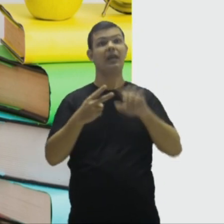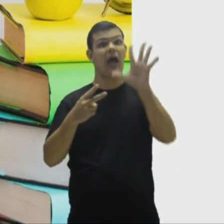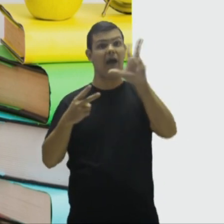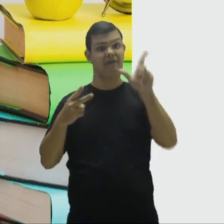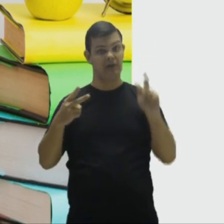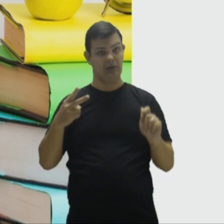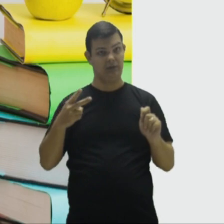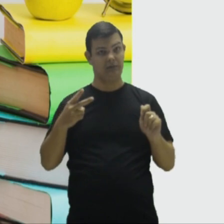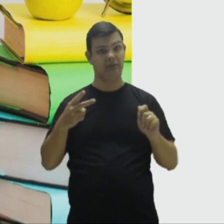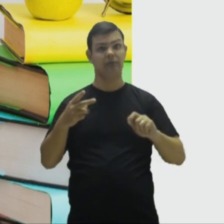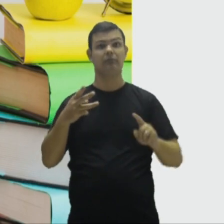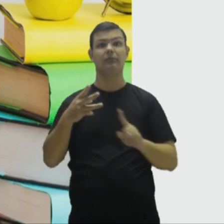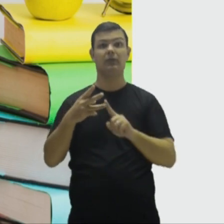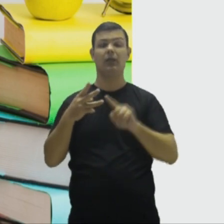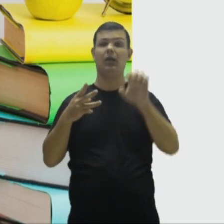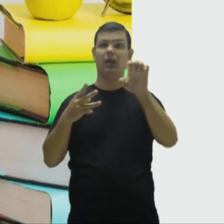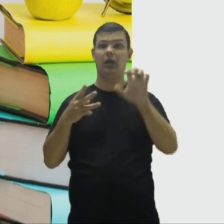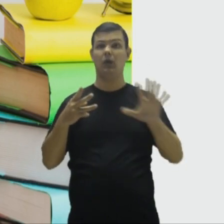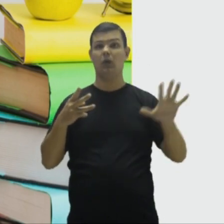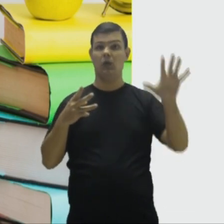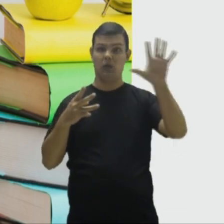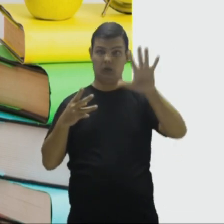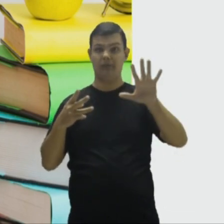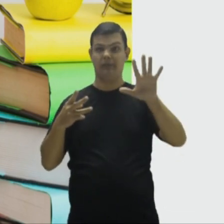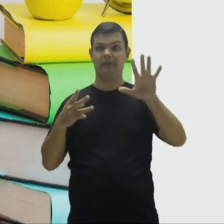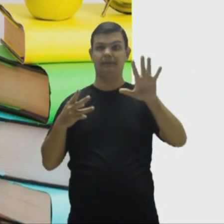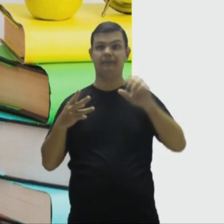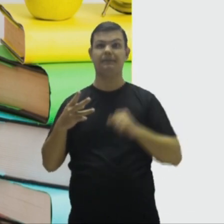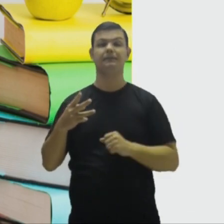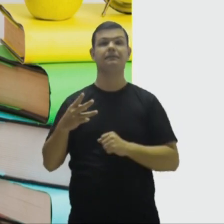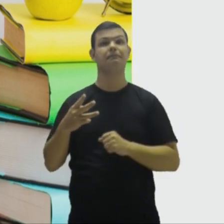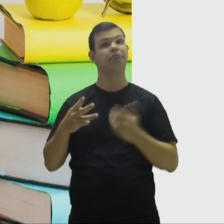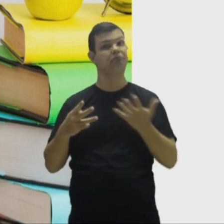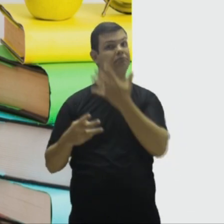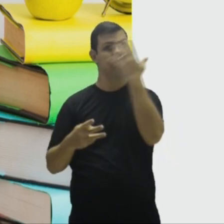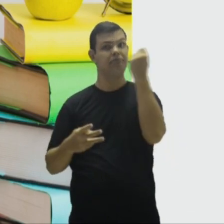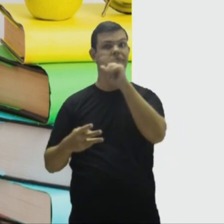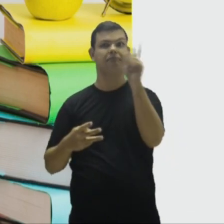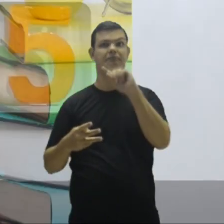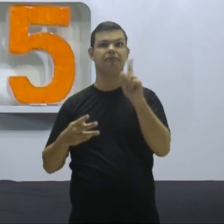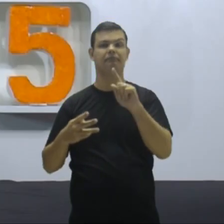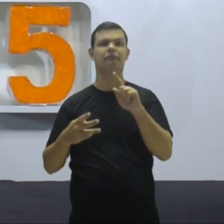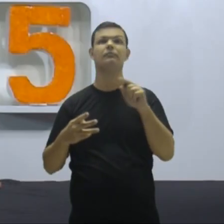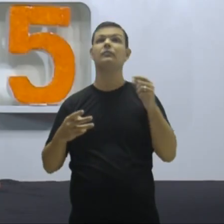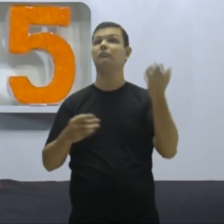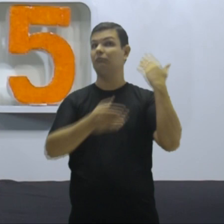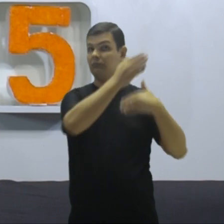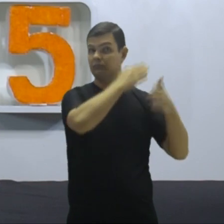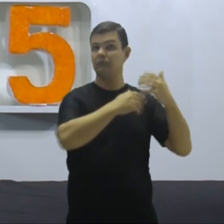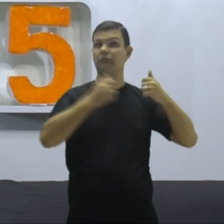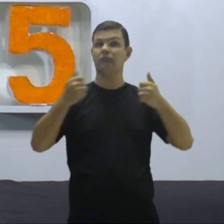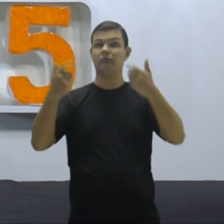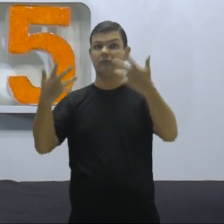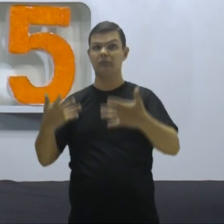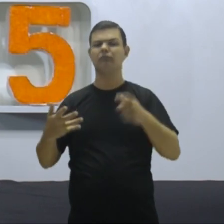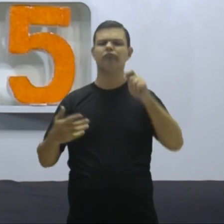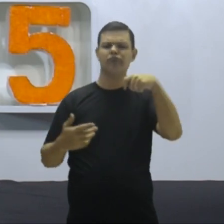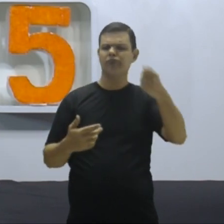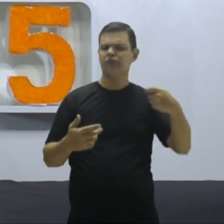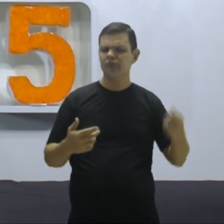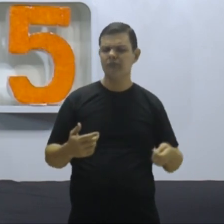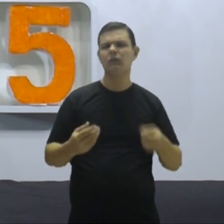africanos e europeus. Não esqueça disso. Isso nós vimos na aula passada,